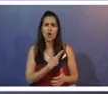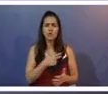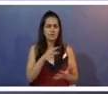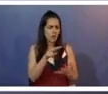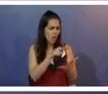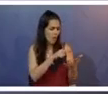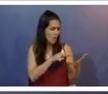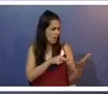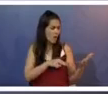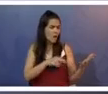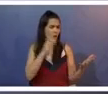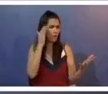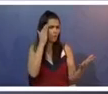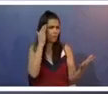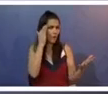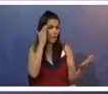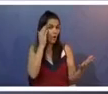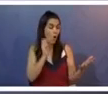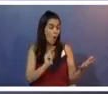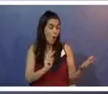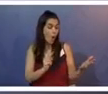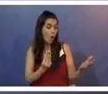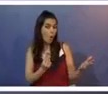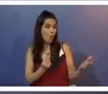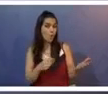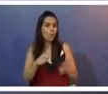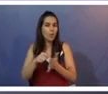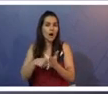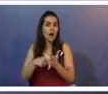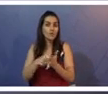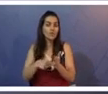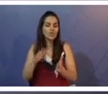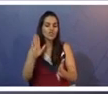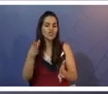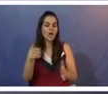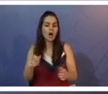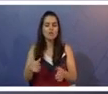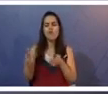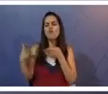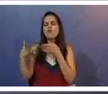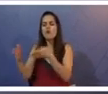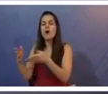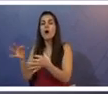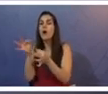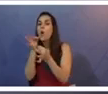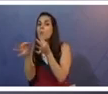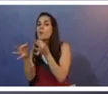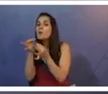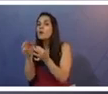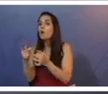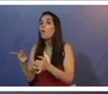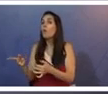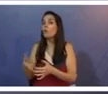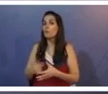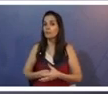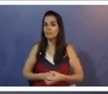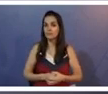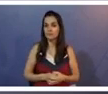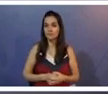lida, tentar entender, ou ele já coloca, já se posiciona e coloca a opinião dele? Então vamos dar uma